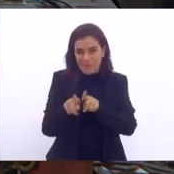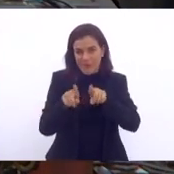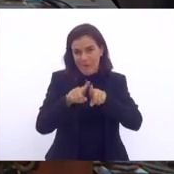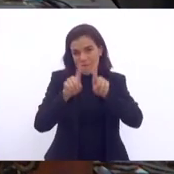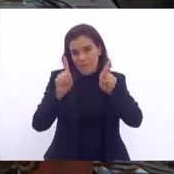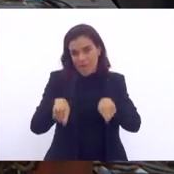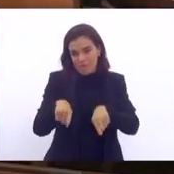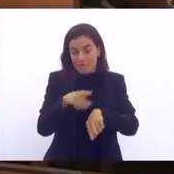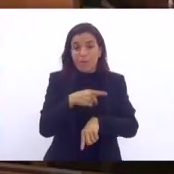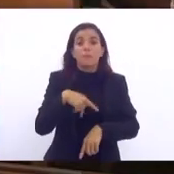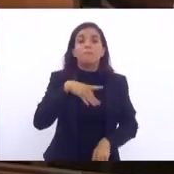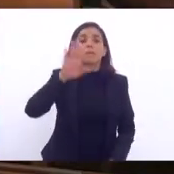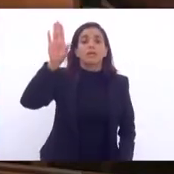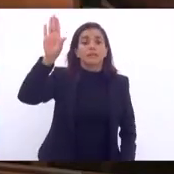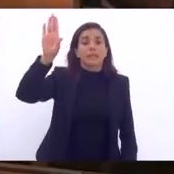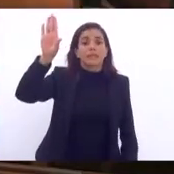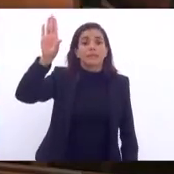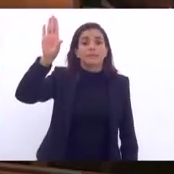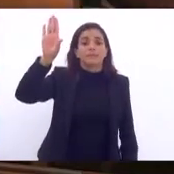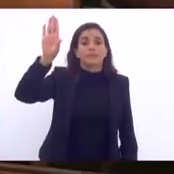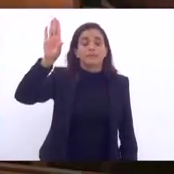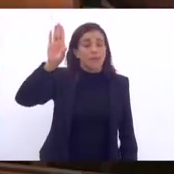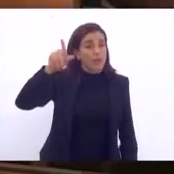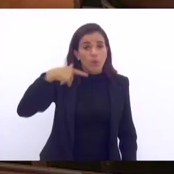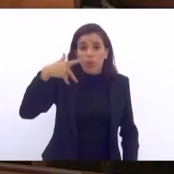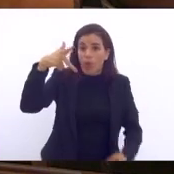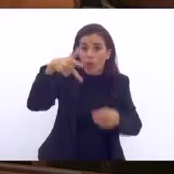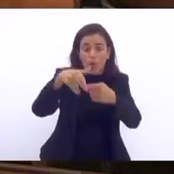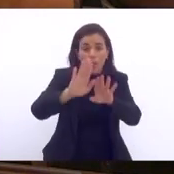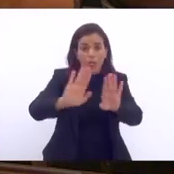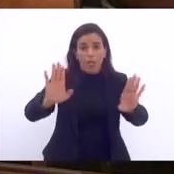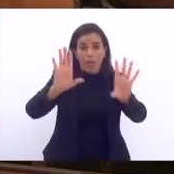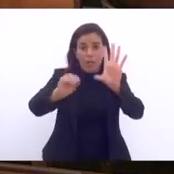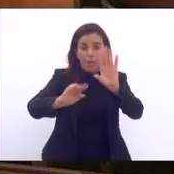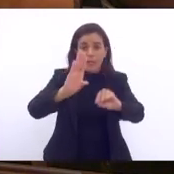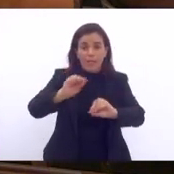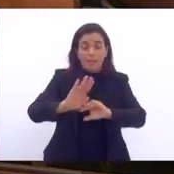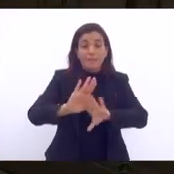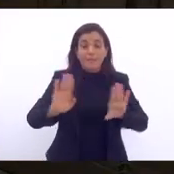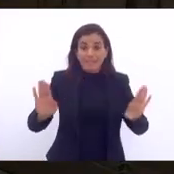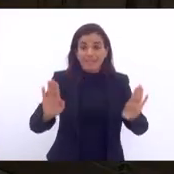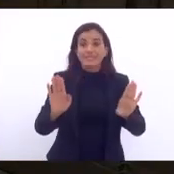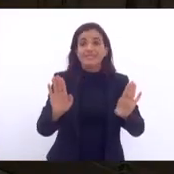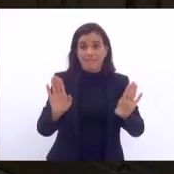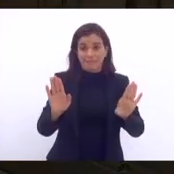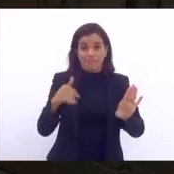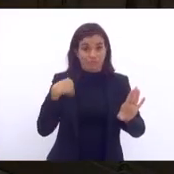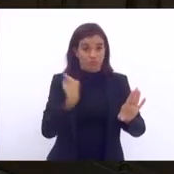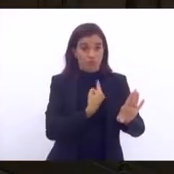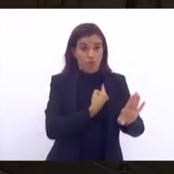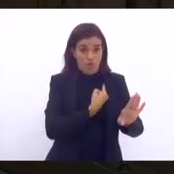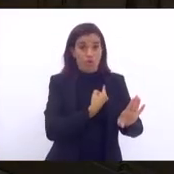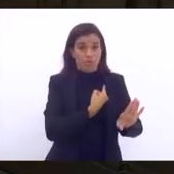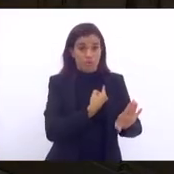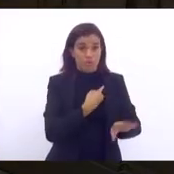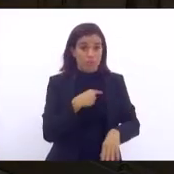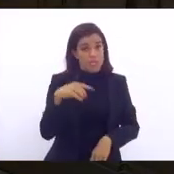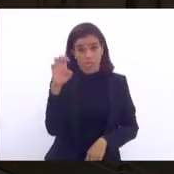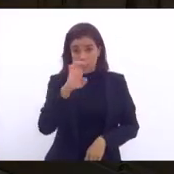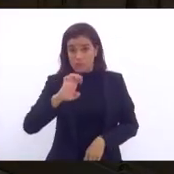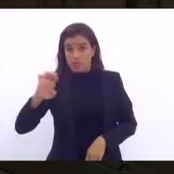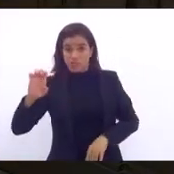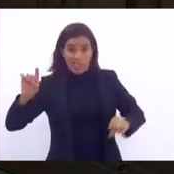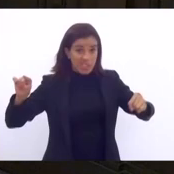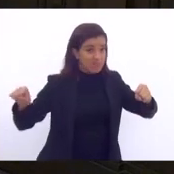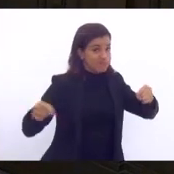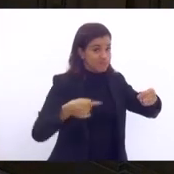não, sem querer cortar aqui, dizer que sim, nós que somos da esquerda e da oposição,